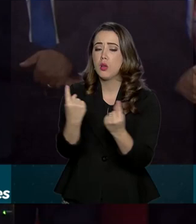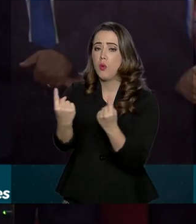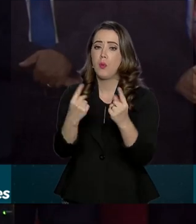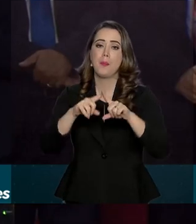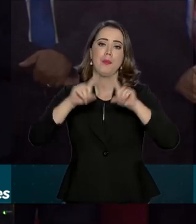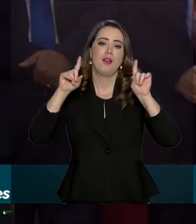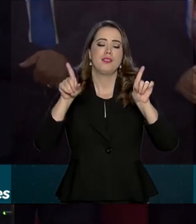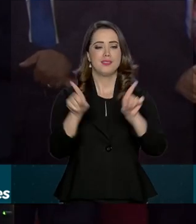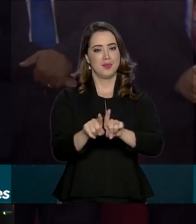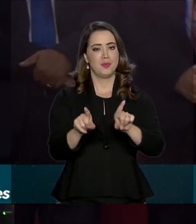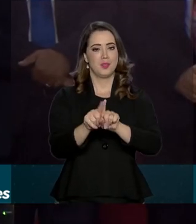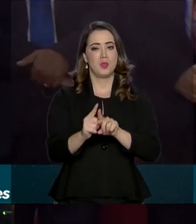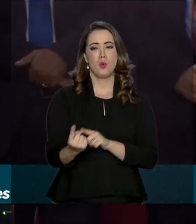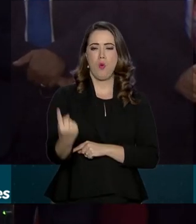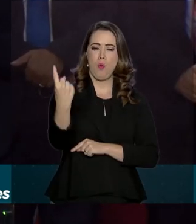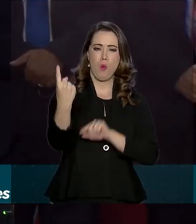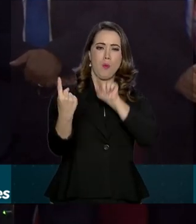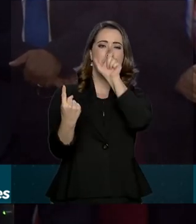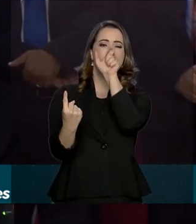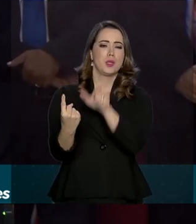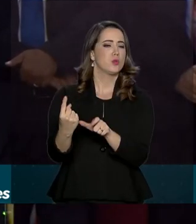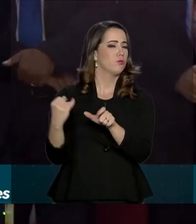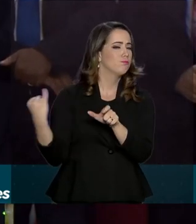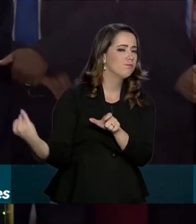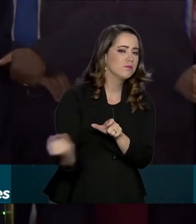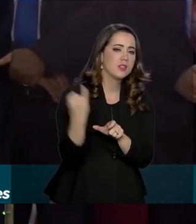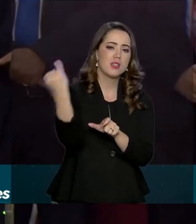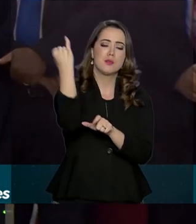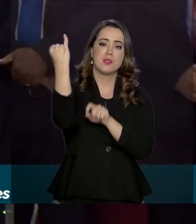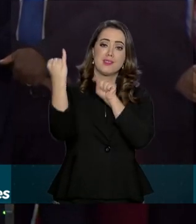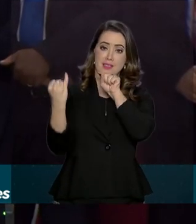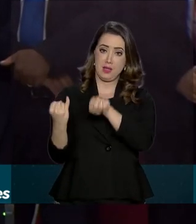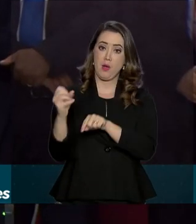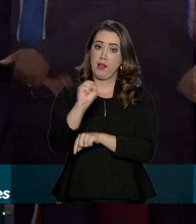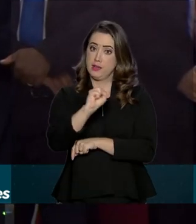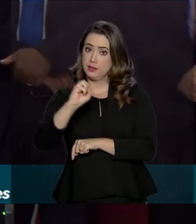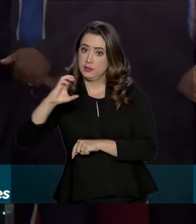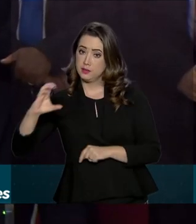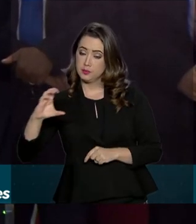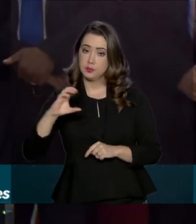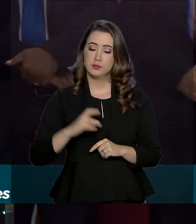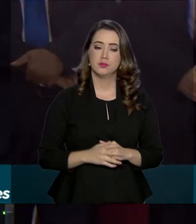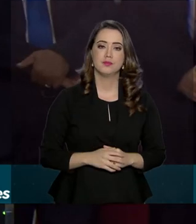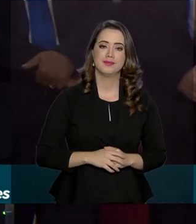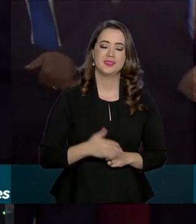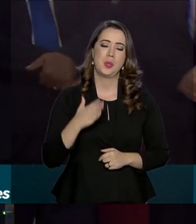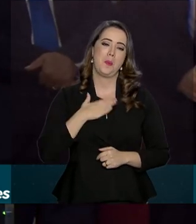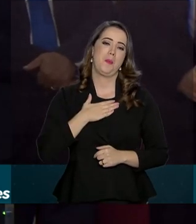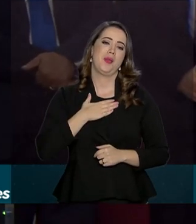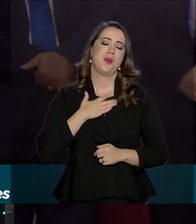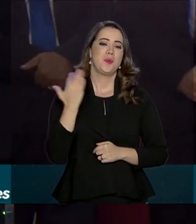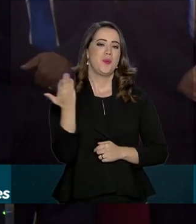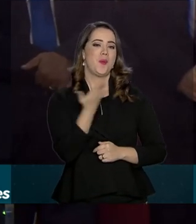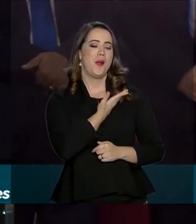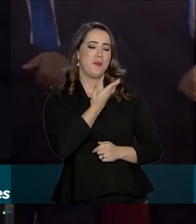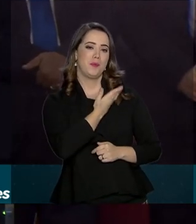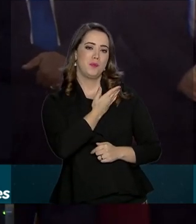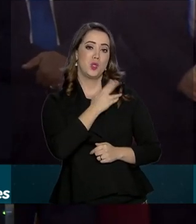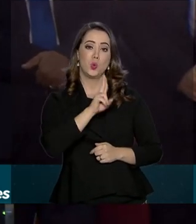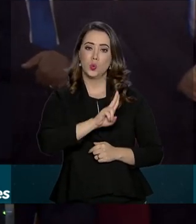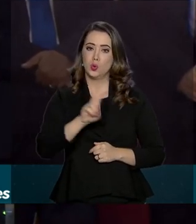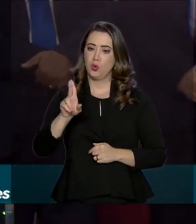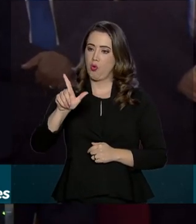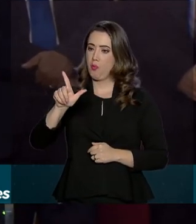mas também uma pessoa muito especial aqui em Santa Catarina, o meu amigo Luciano